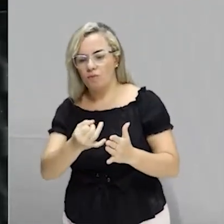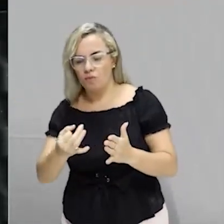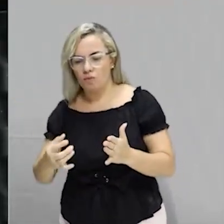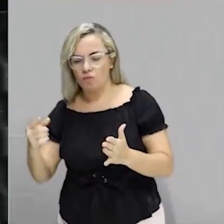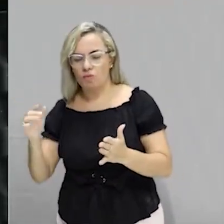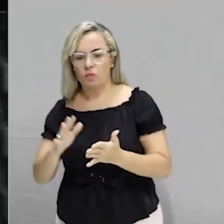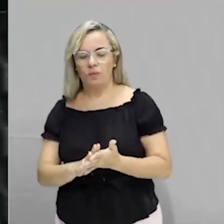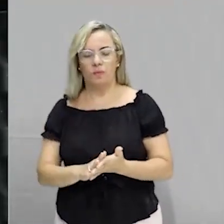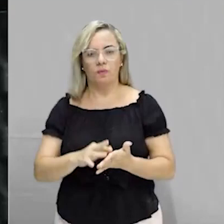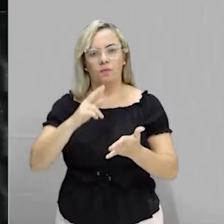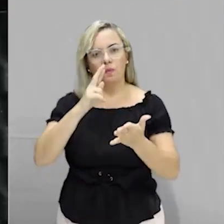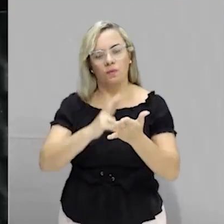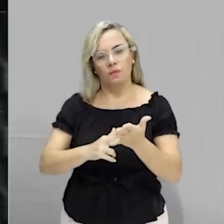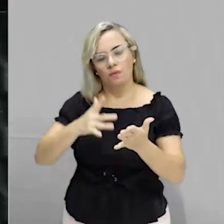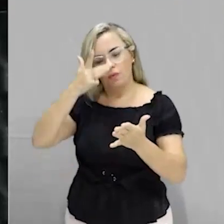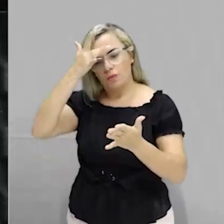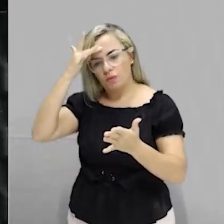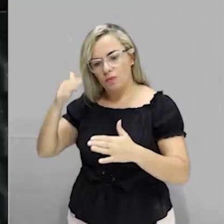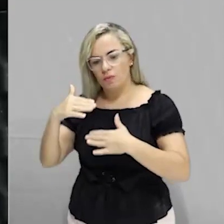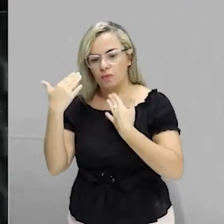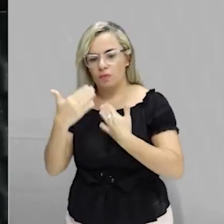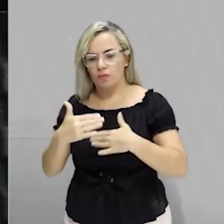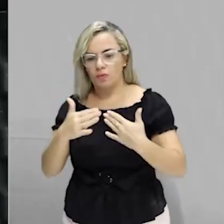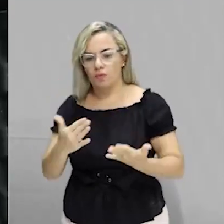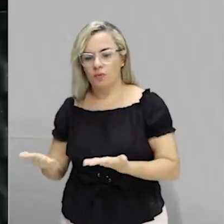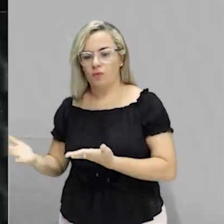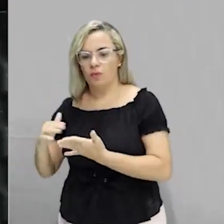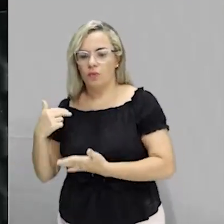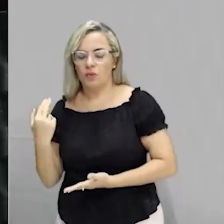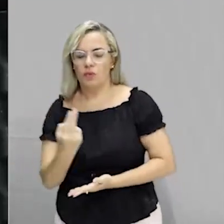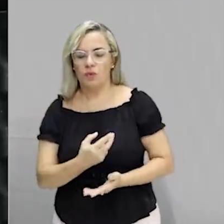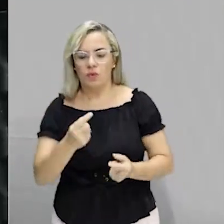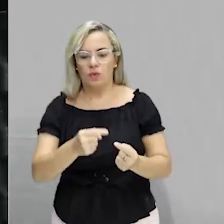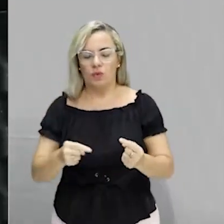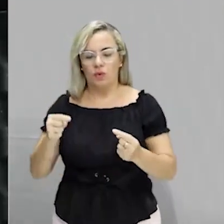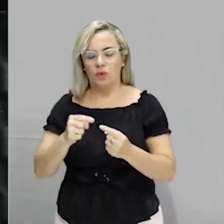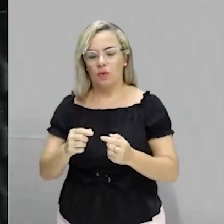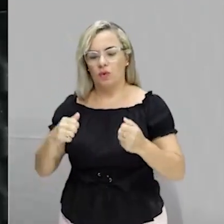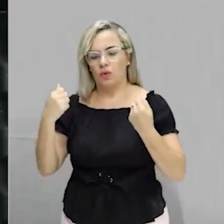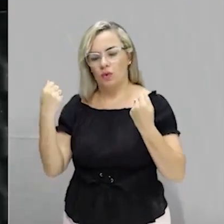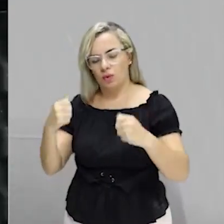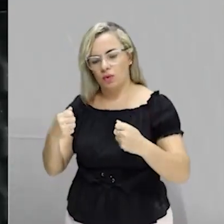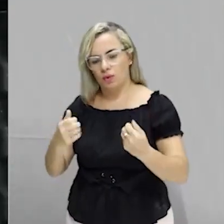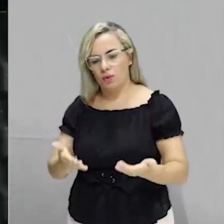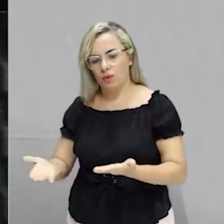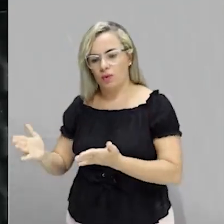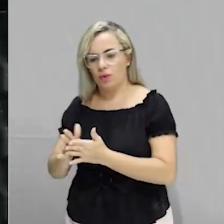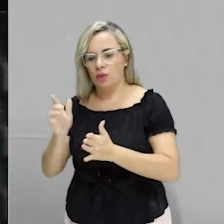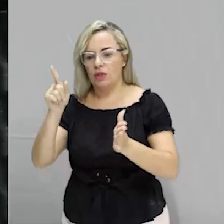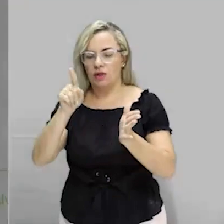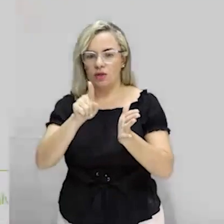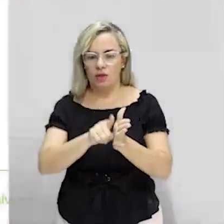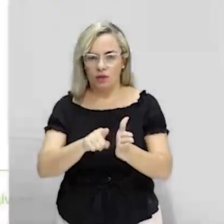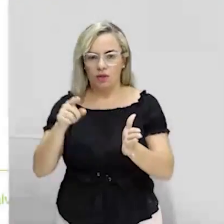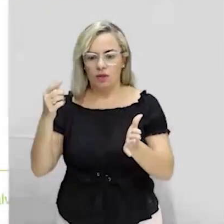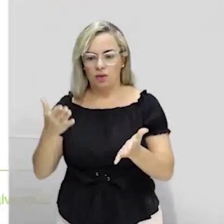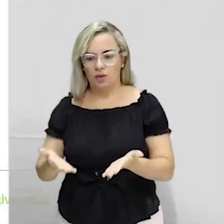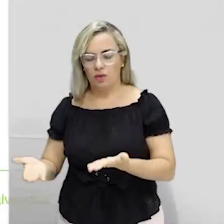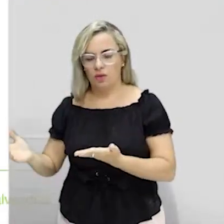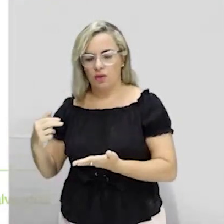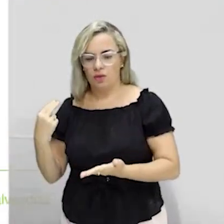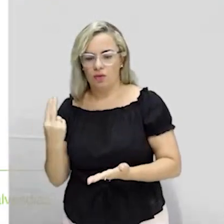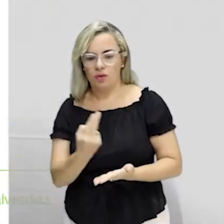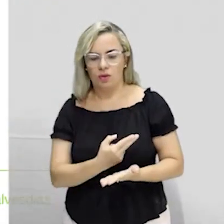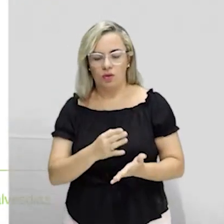candidatos reprovados, tá? Então, nosso objetivo precisou passar por essa subtraçãozinha para então